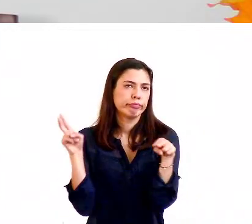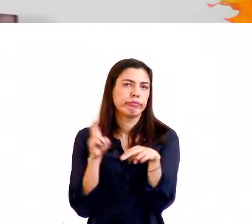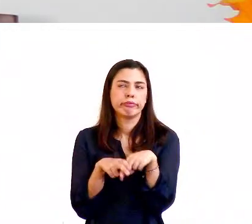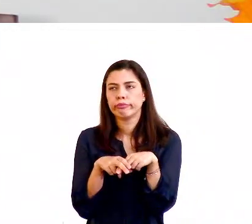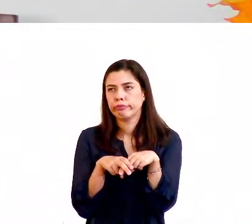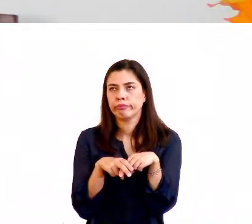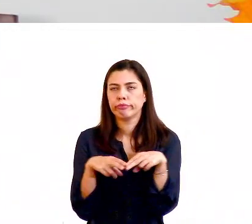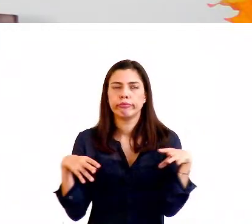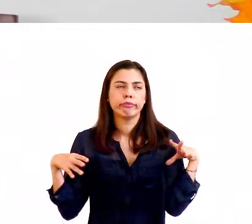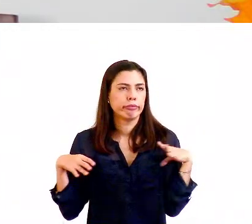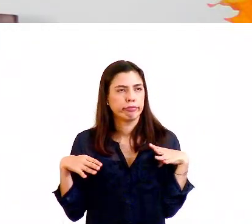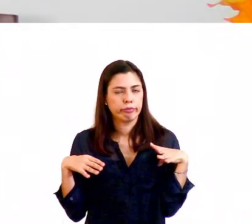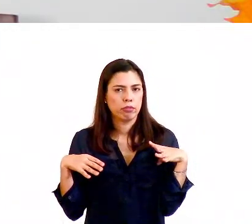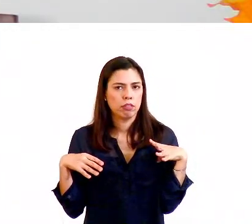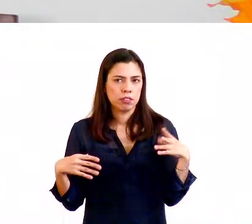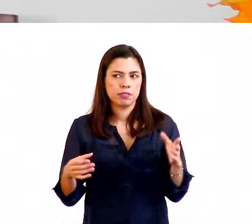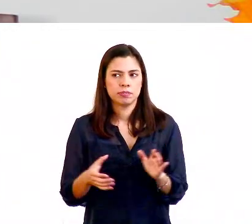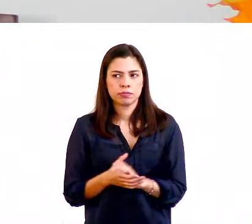Preguiçoso.